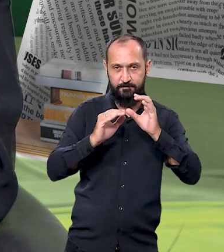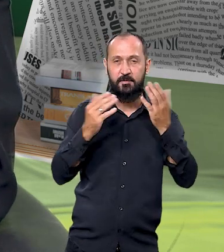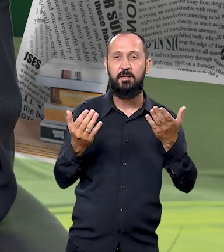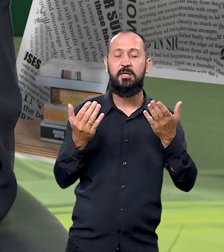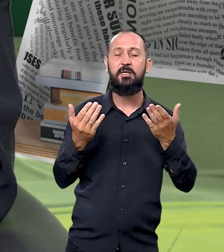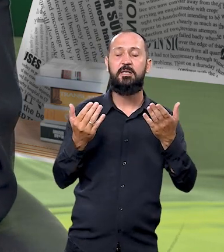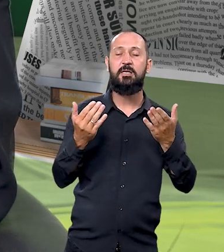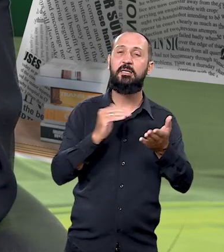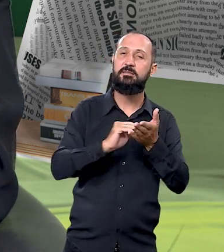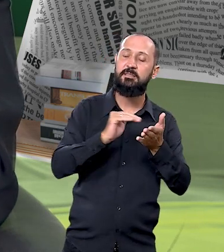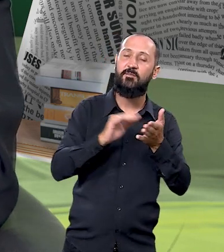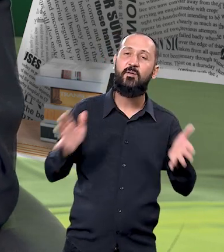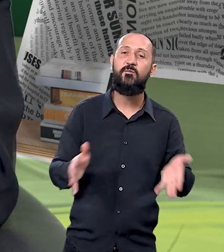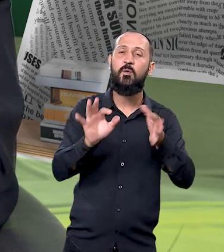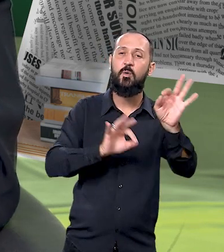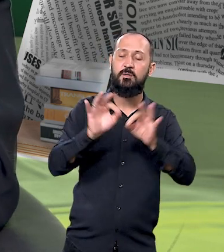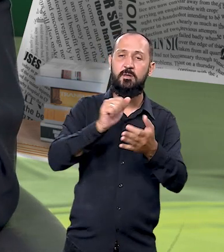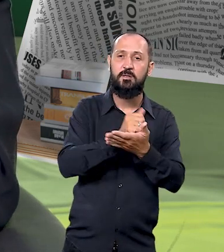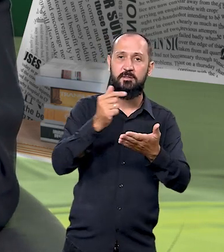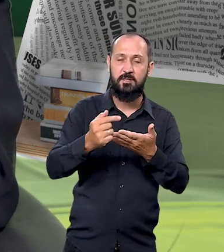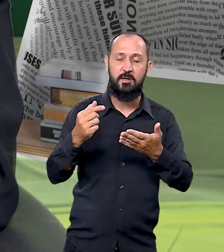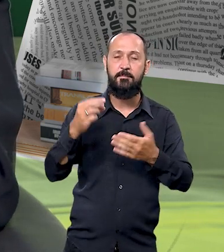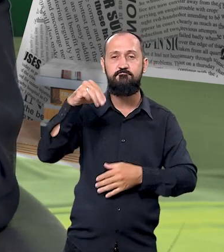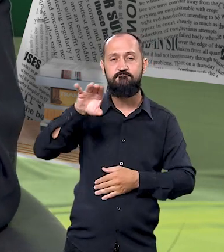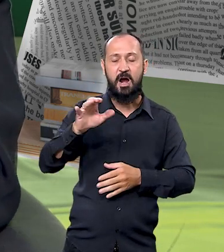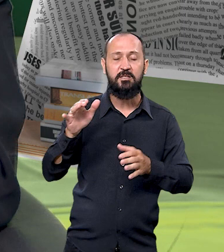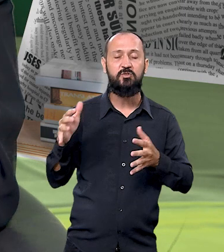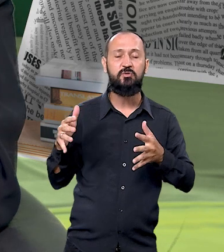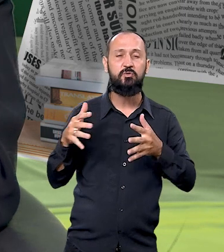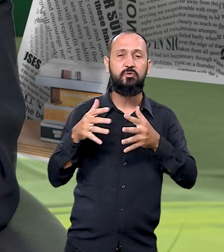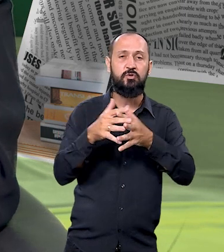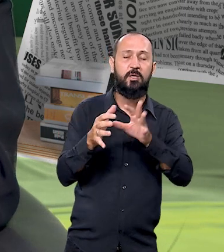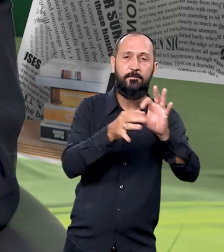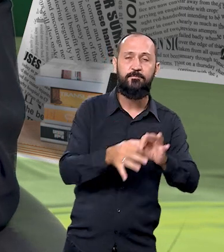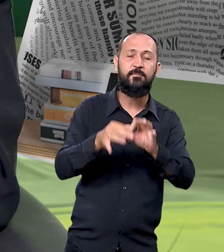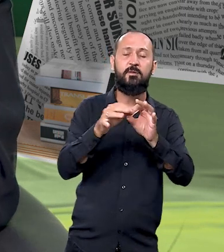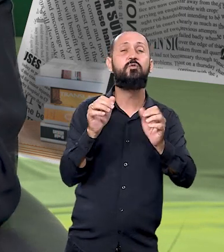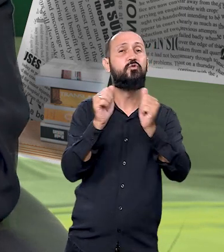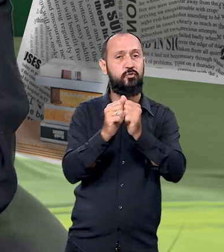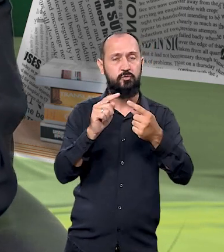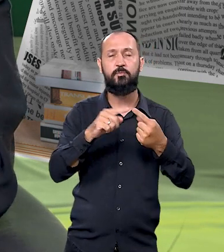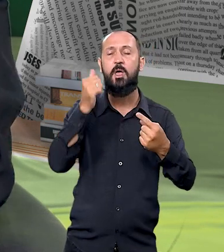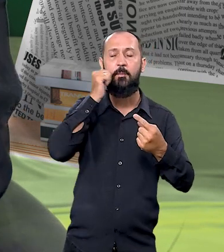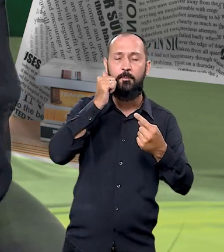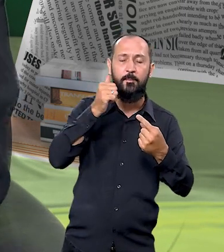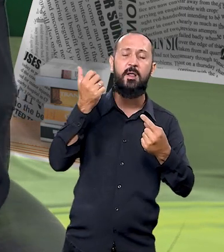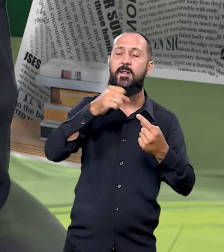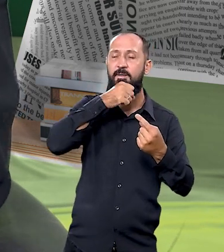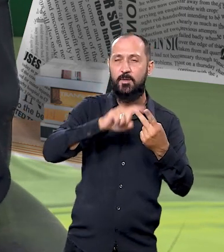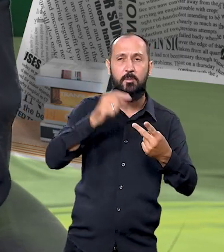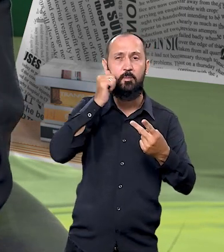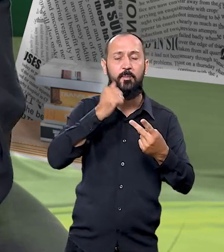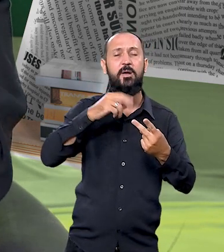Cidadania. E a Secretaria da Cidadania vai promover uma agenda de março transversal. Nós vamos estar com as mulheres idosas, vai ter ações com as mulheres